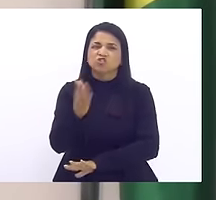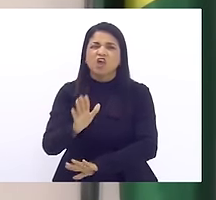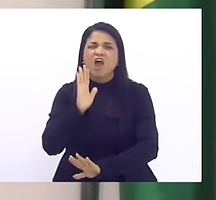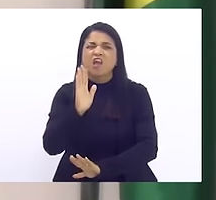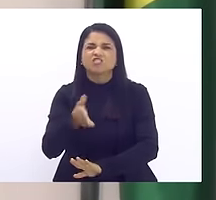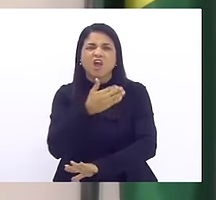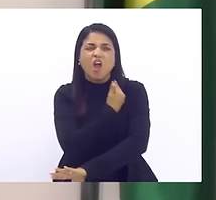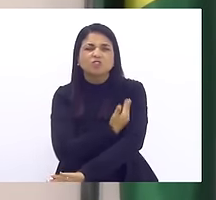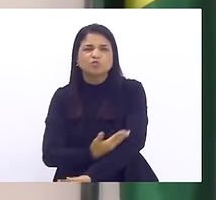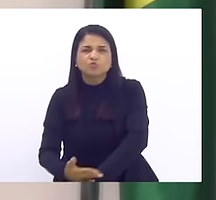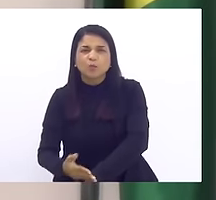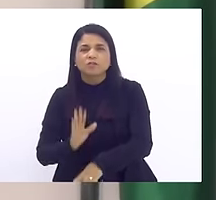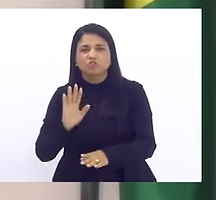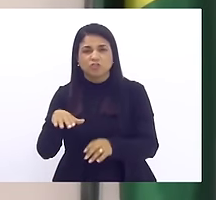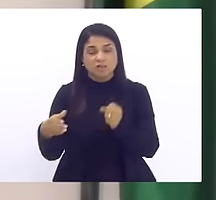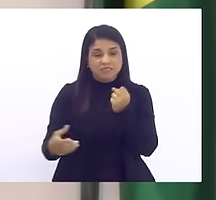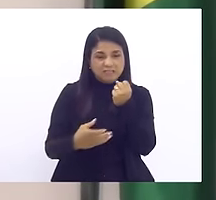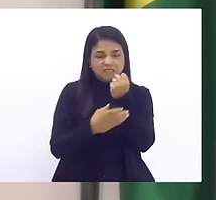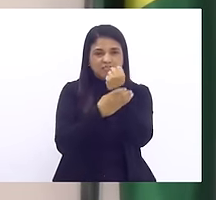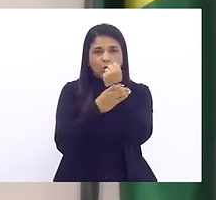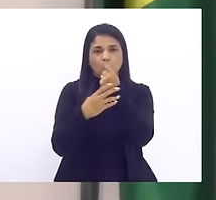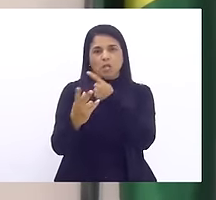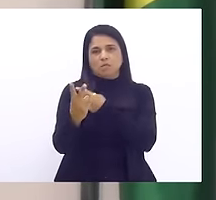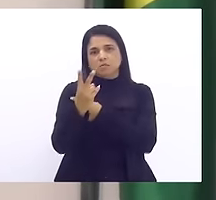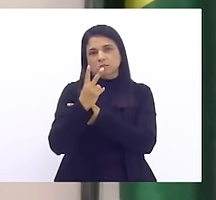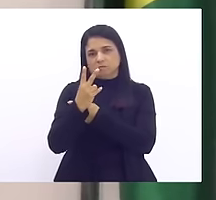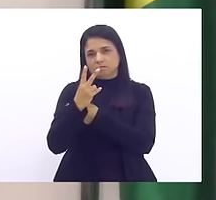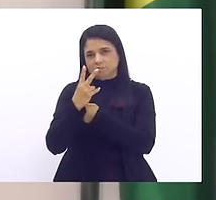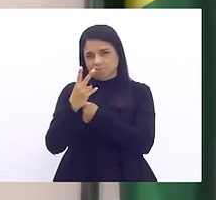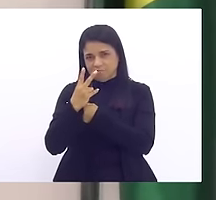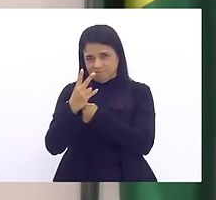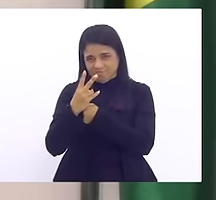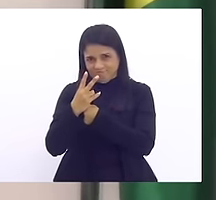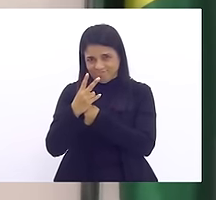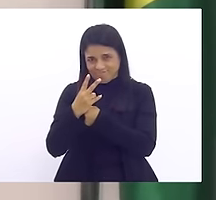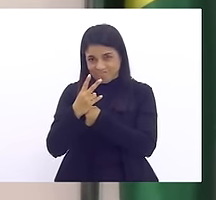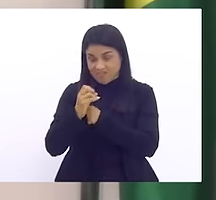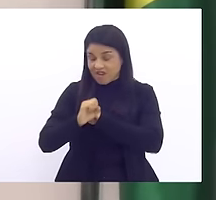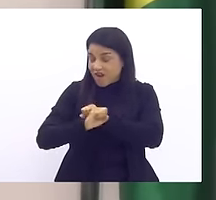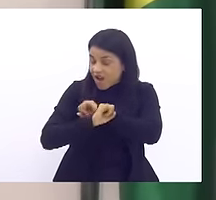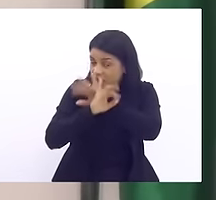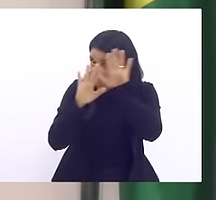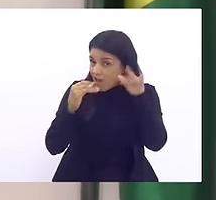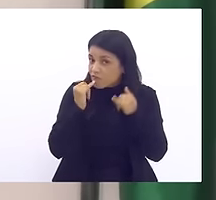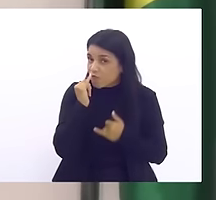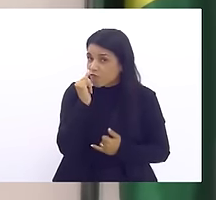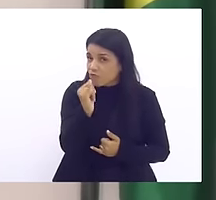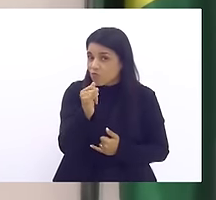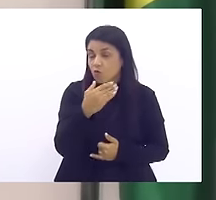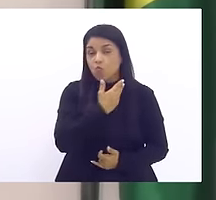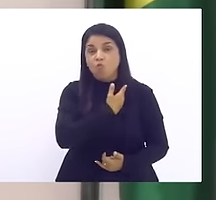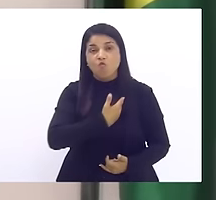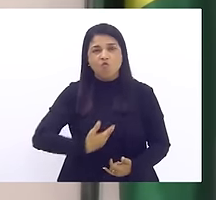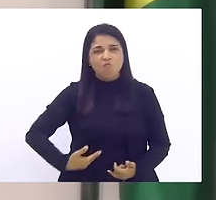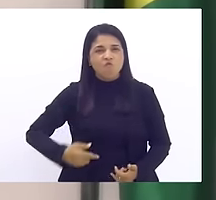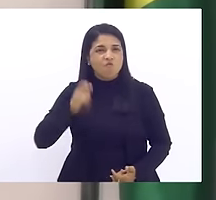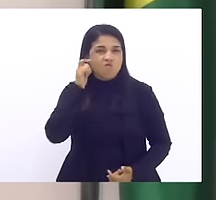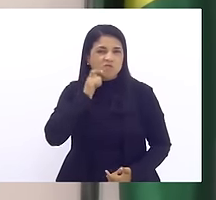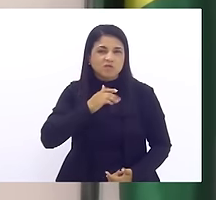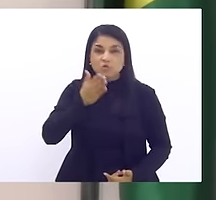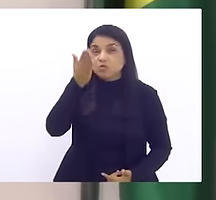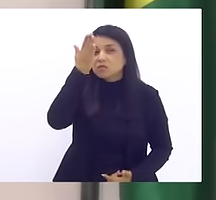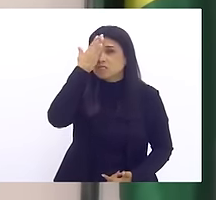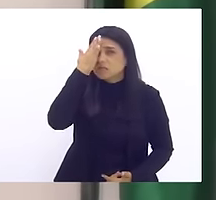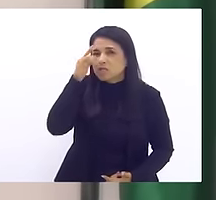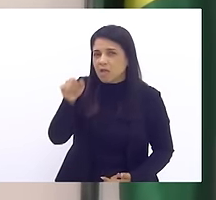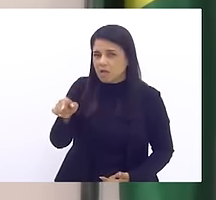nós temos seguranças para isso deixar um recado Claro o governador está sabendo disso